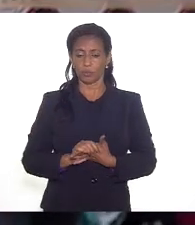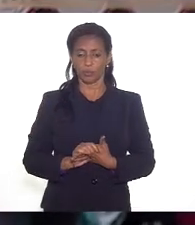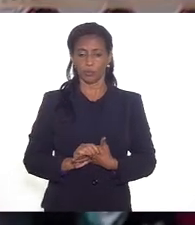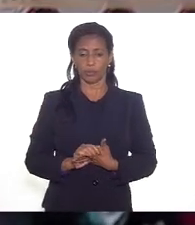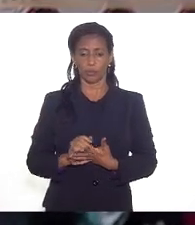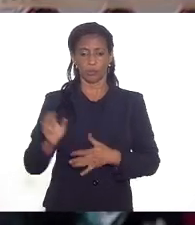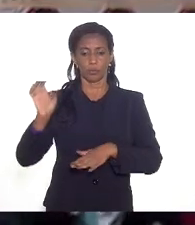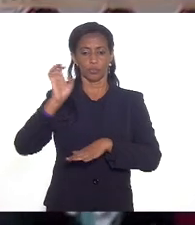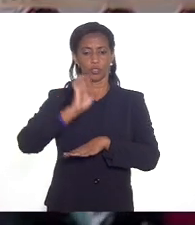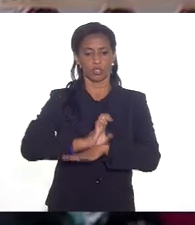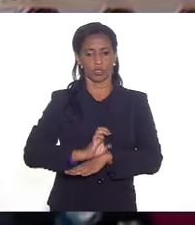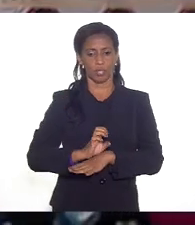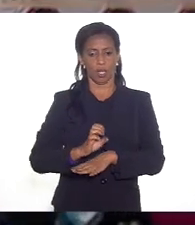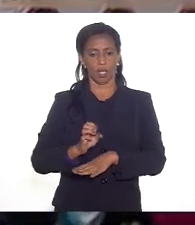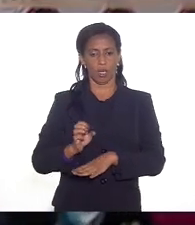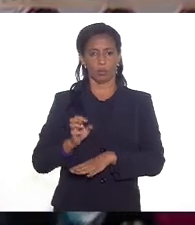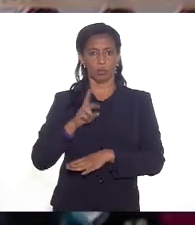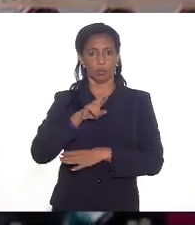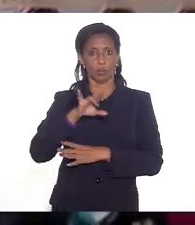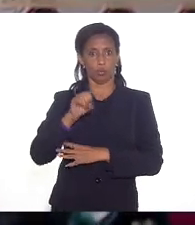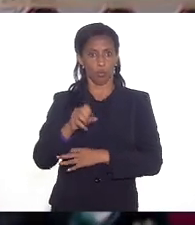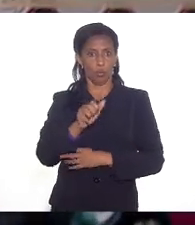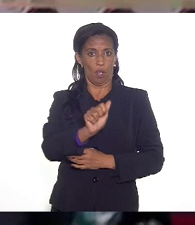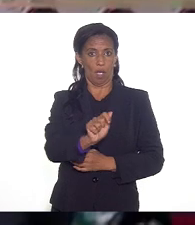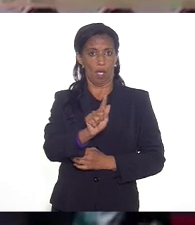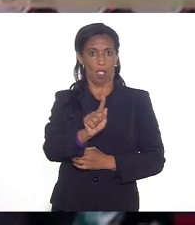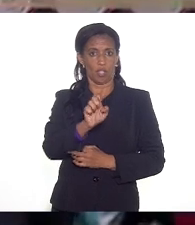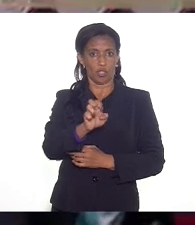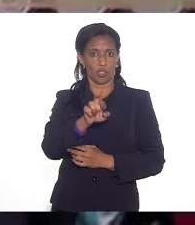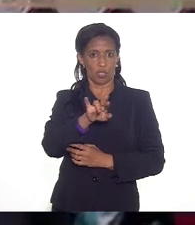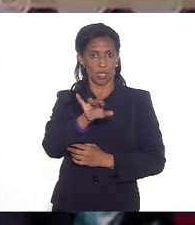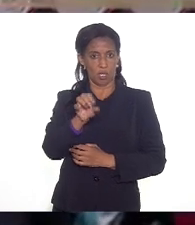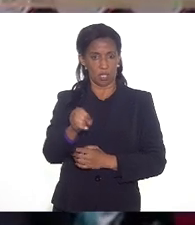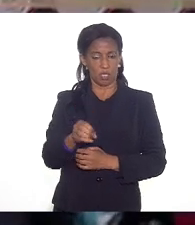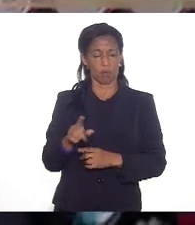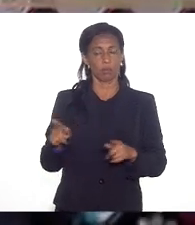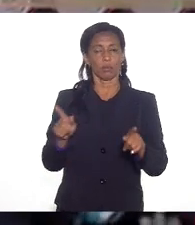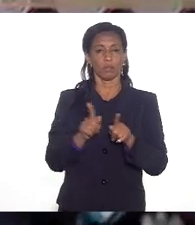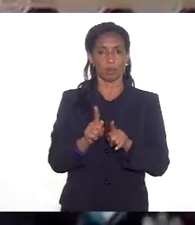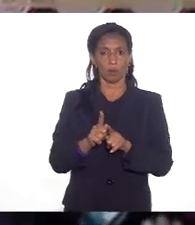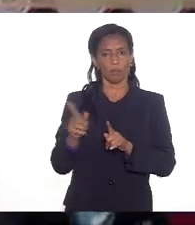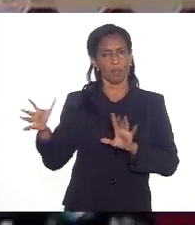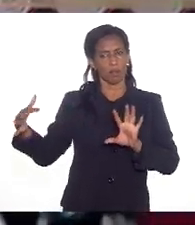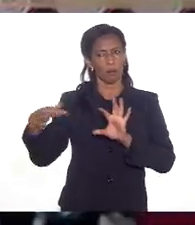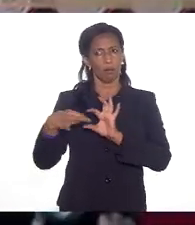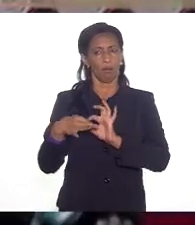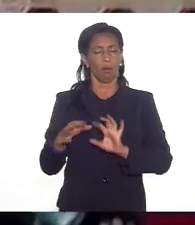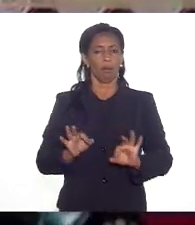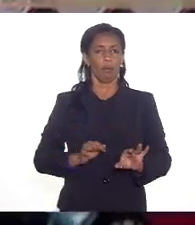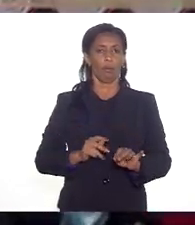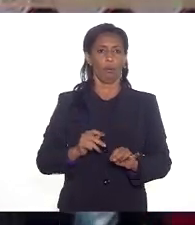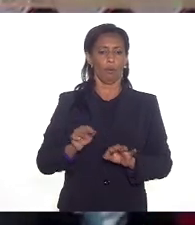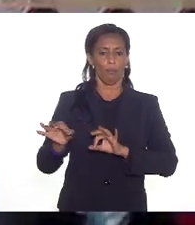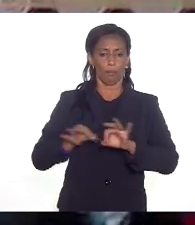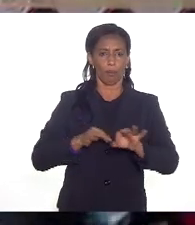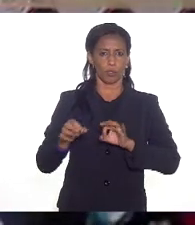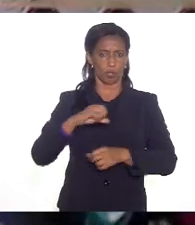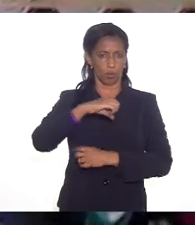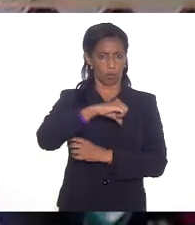do Estado do Rio de Janeiro a g Rio Além disso ele está em sintonia com o projeto de